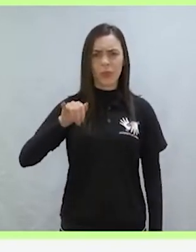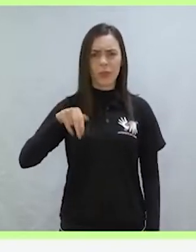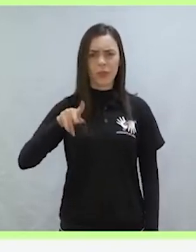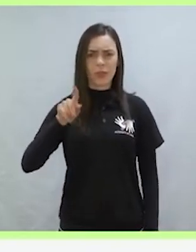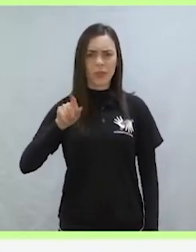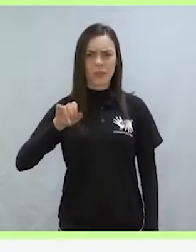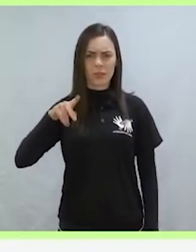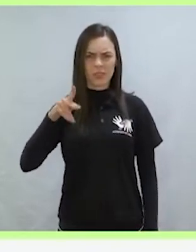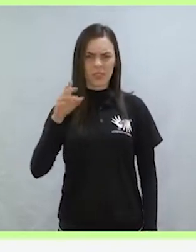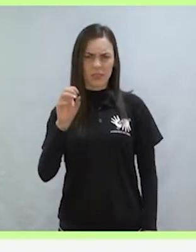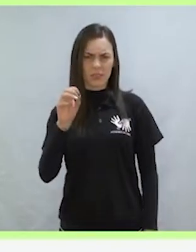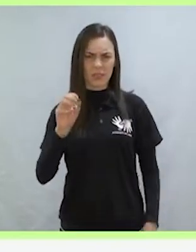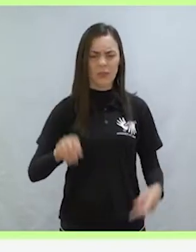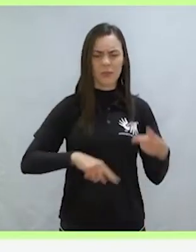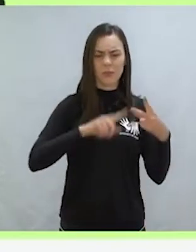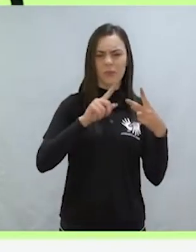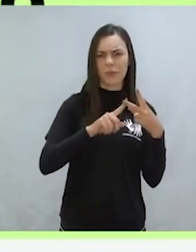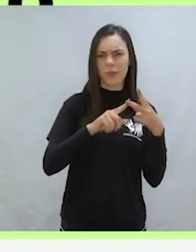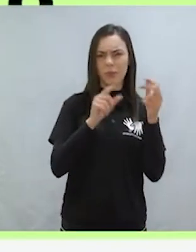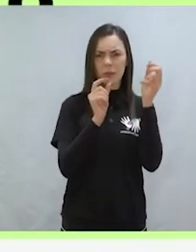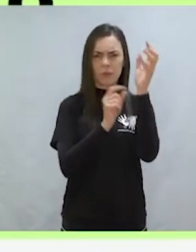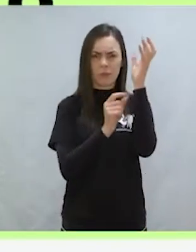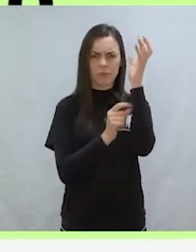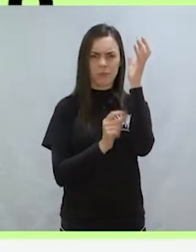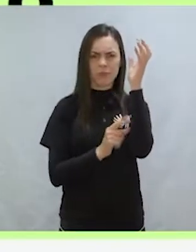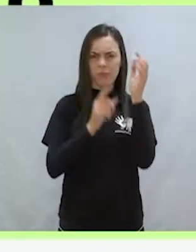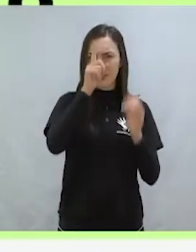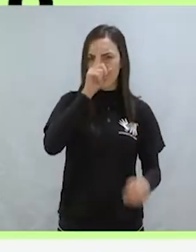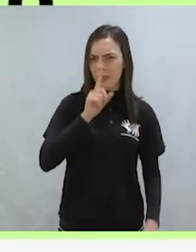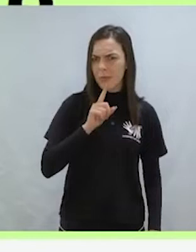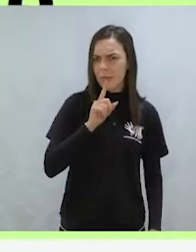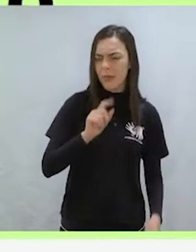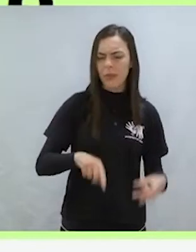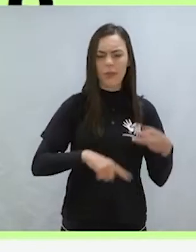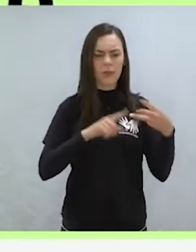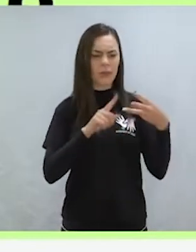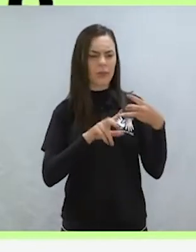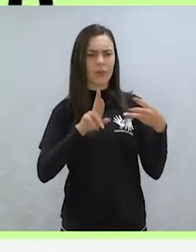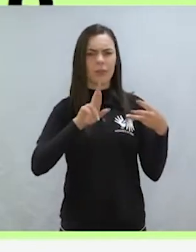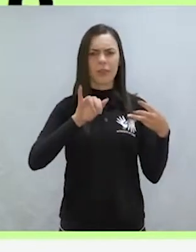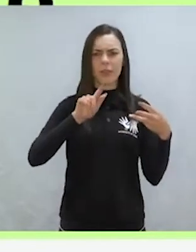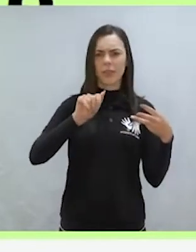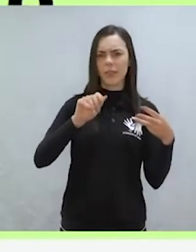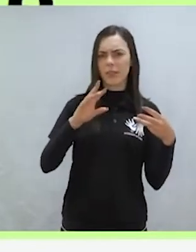Quinzinho? É o sítio do Pica-Pau Amarelo? Ou é o sítio do